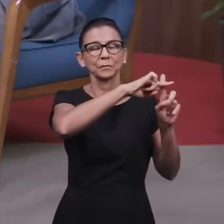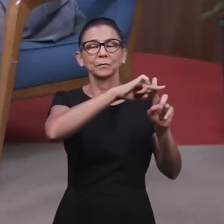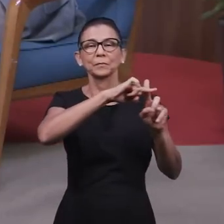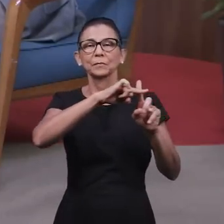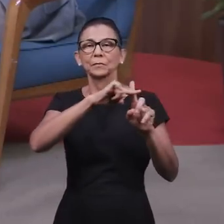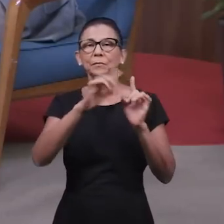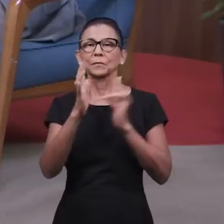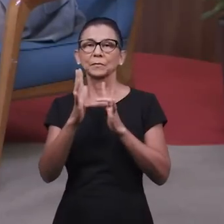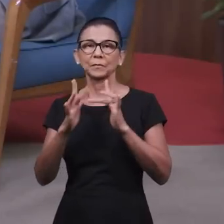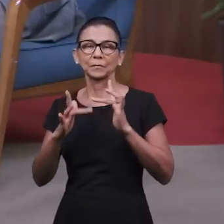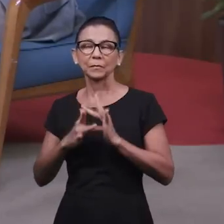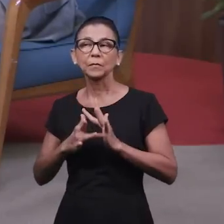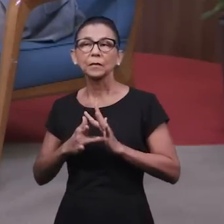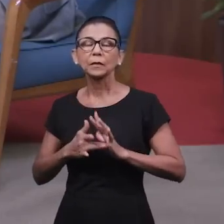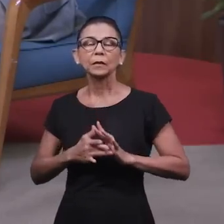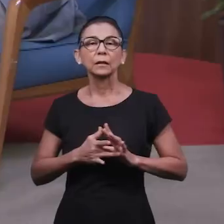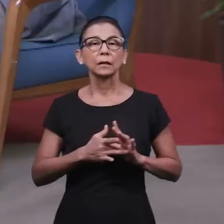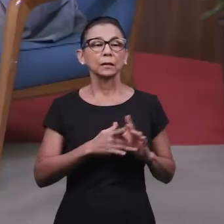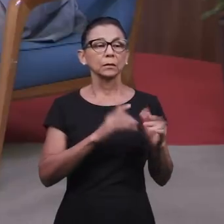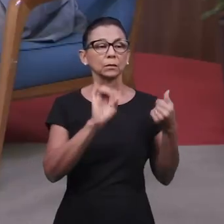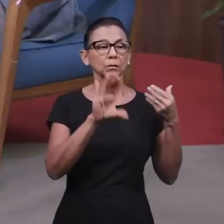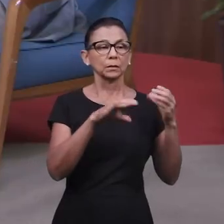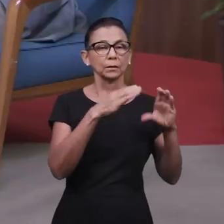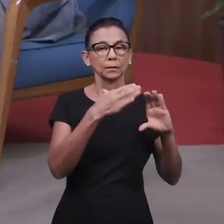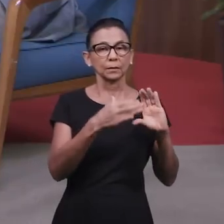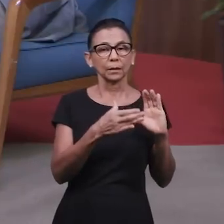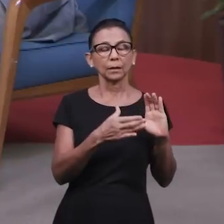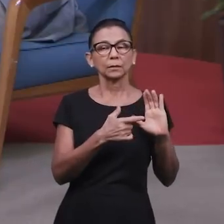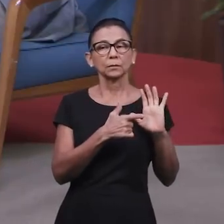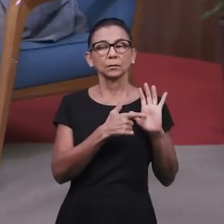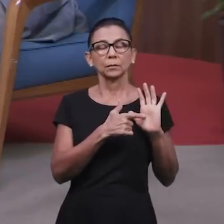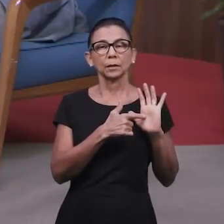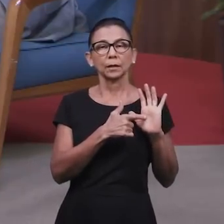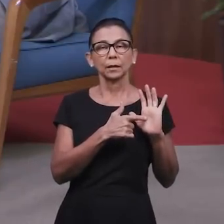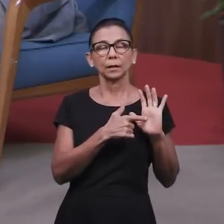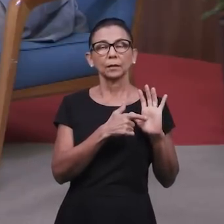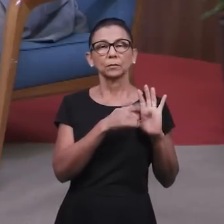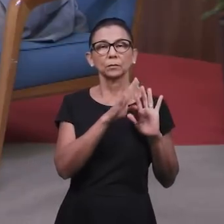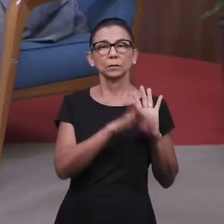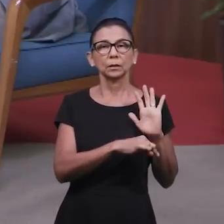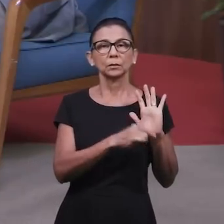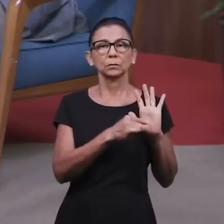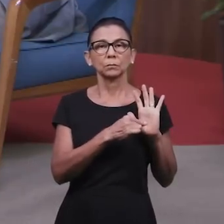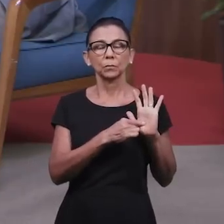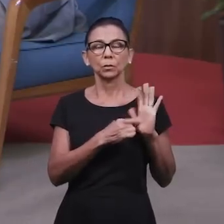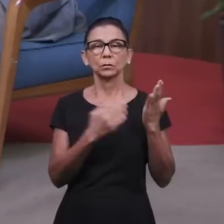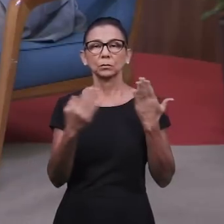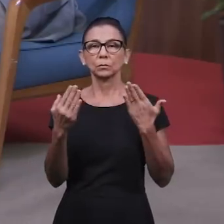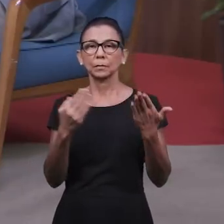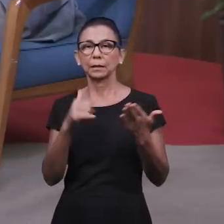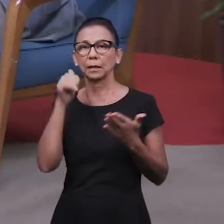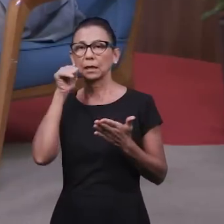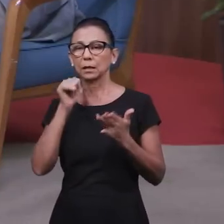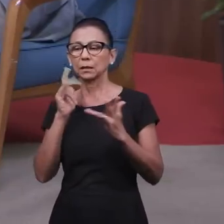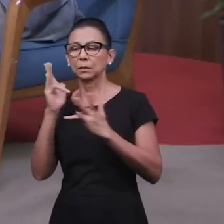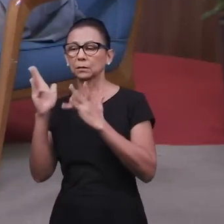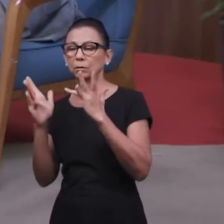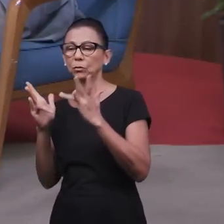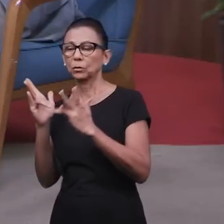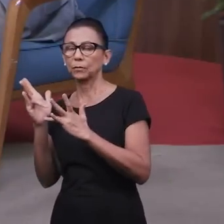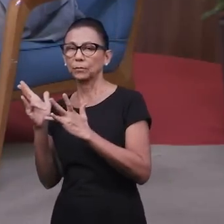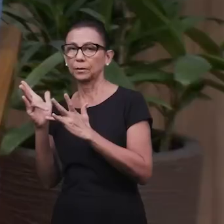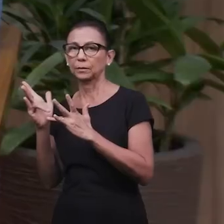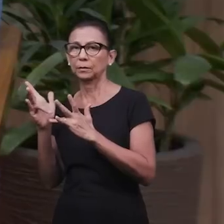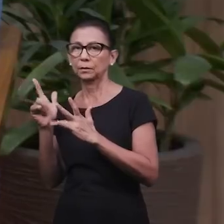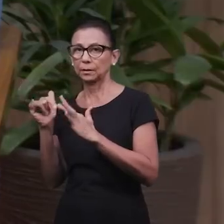que faz com que o noivo veja a beleza, identifique e veja a beleza na noiva, tem uma relação